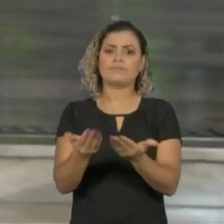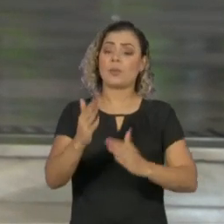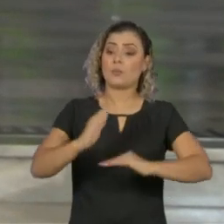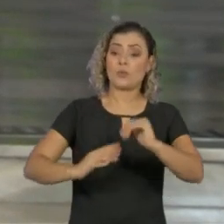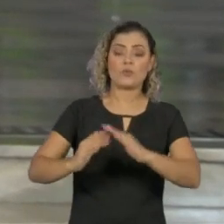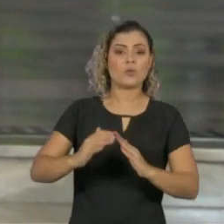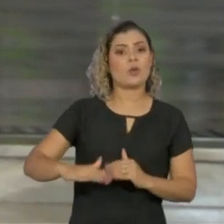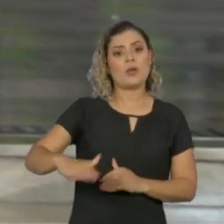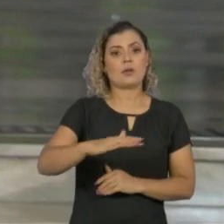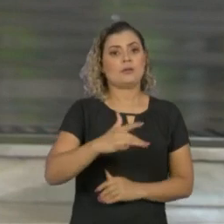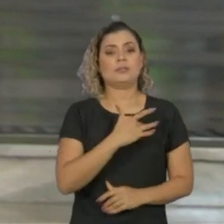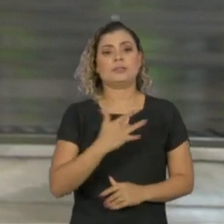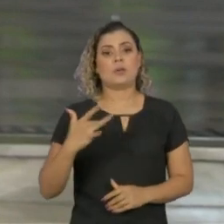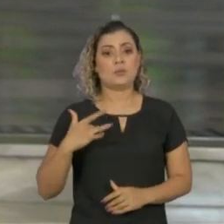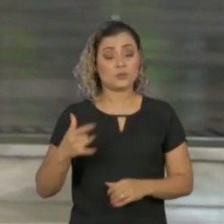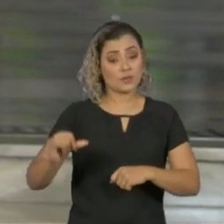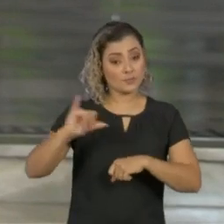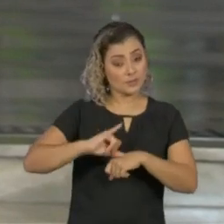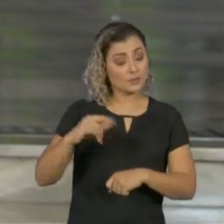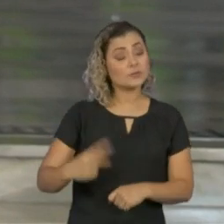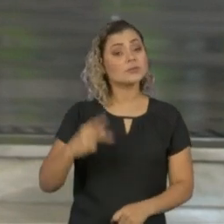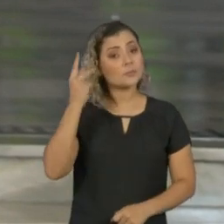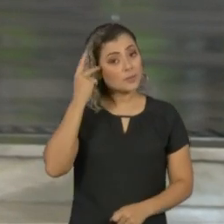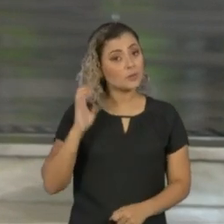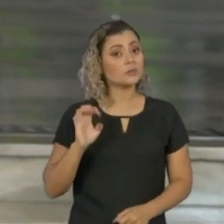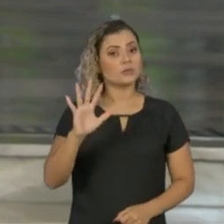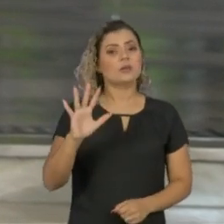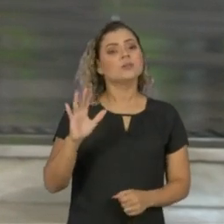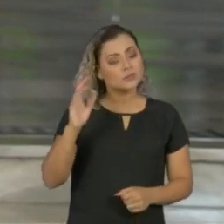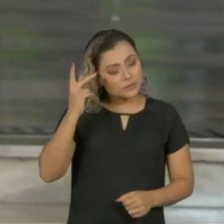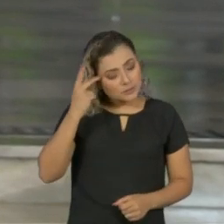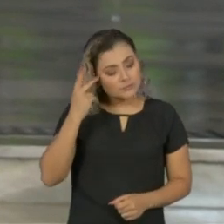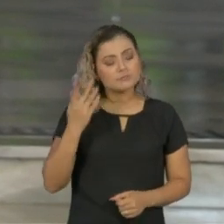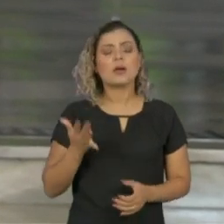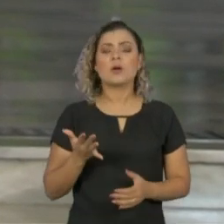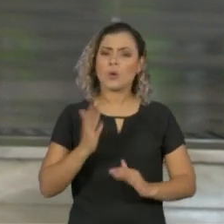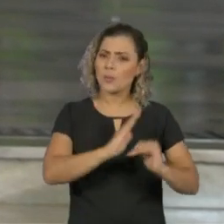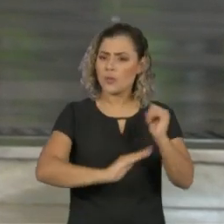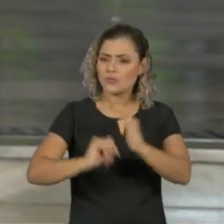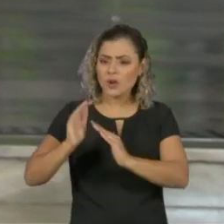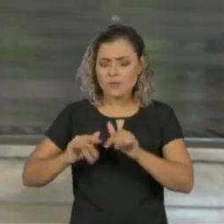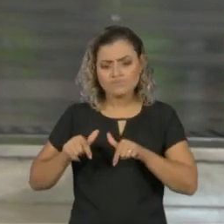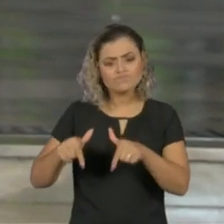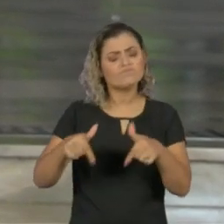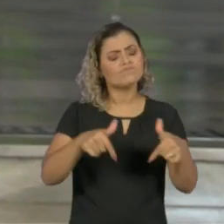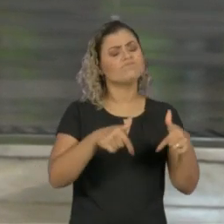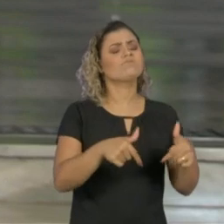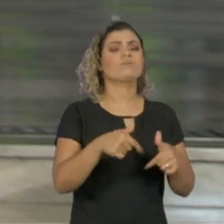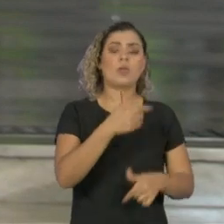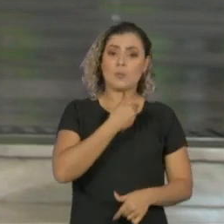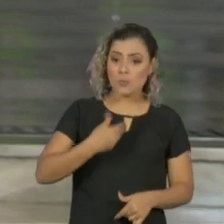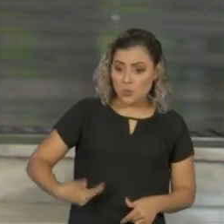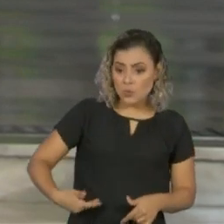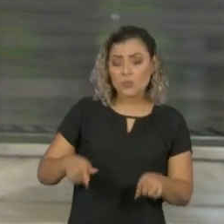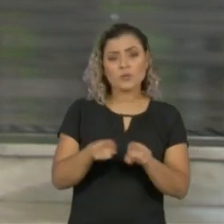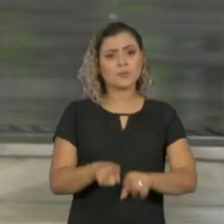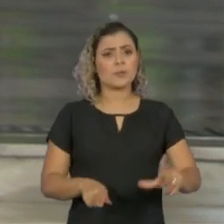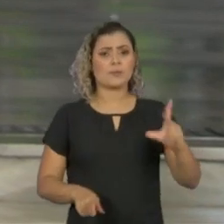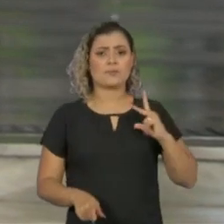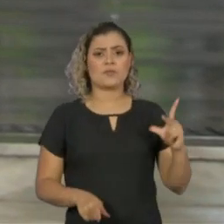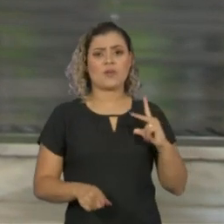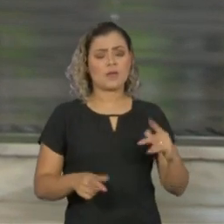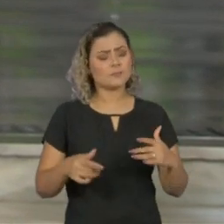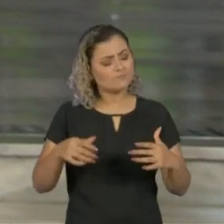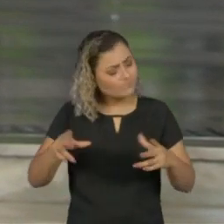de saúde da capital de São Paulo, do estado de São Paulo, profissionais que atuam no setor público e no setor privado. O